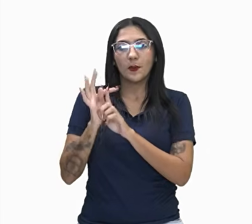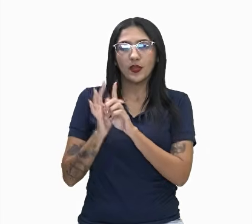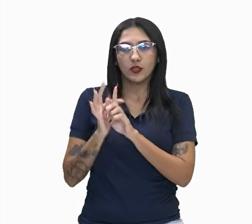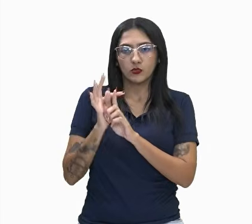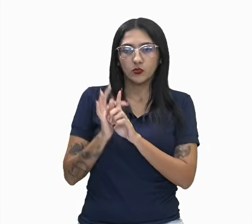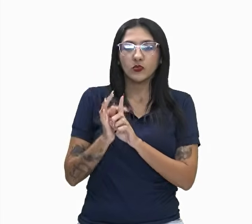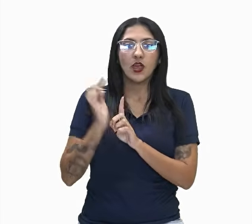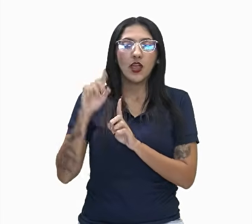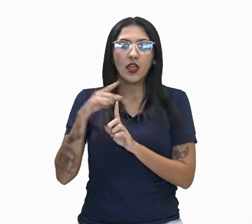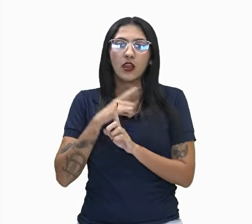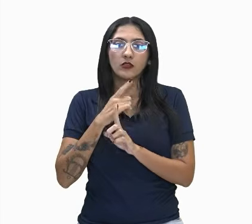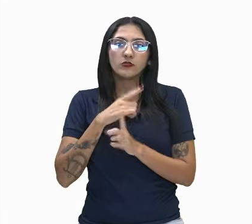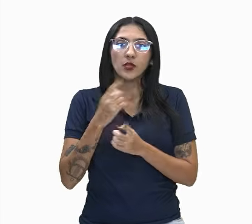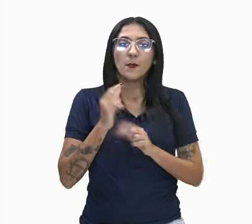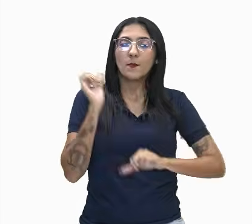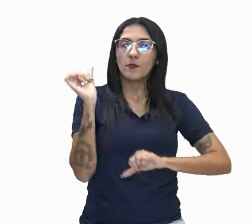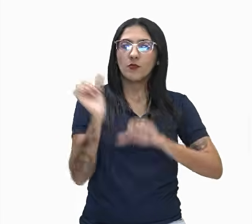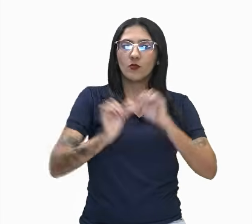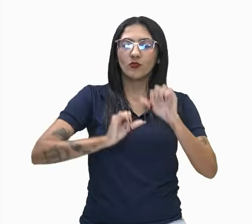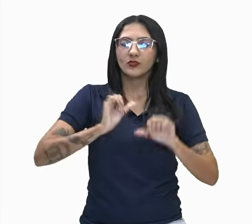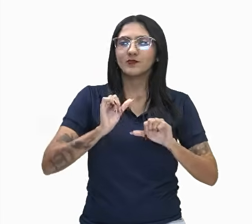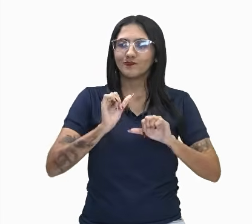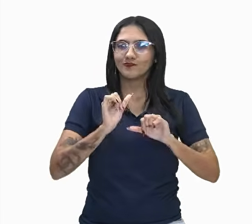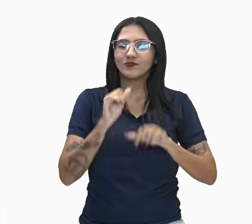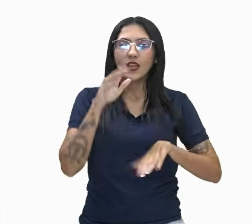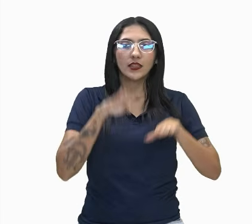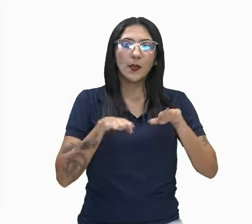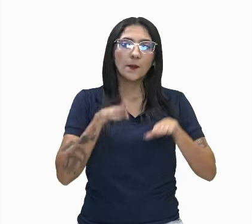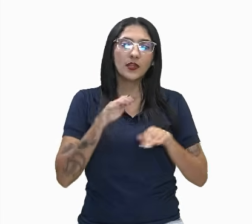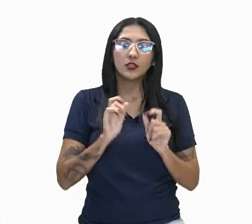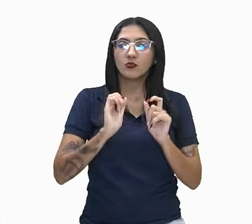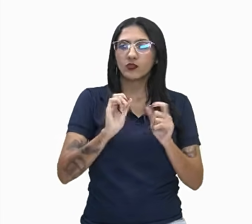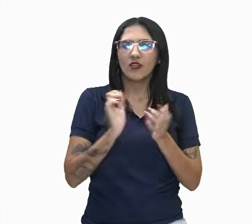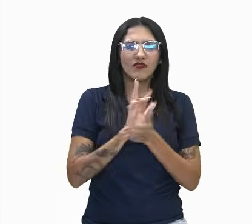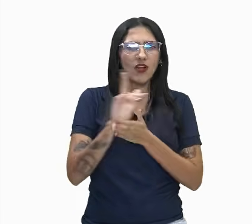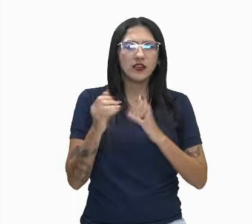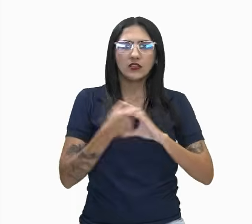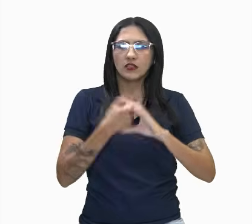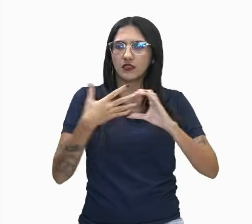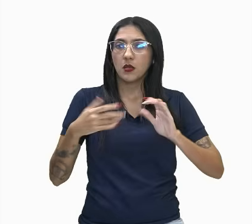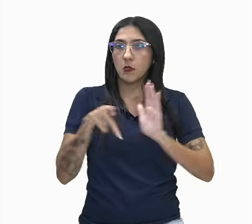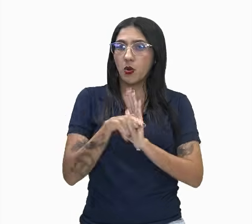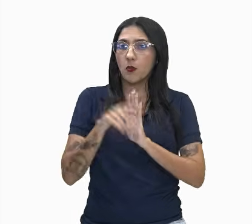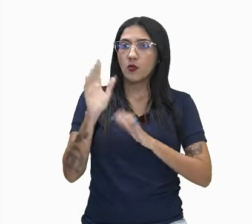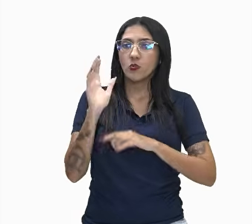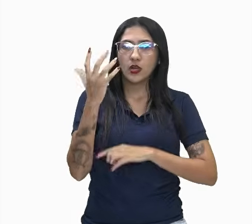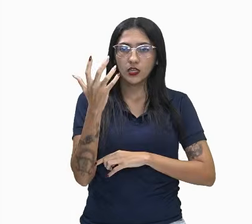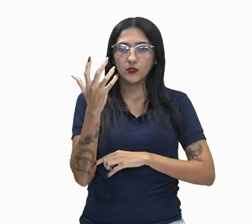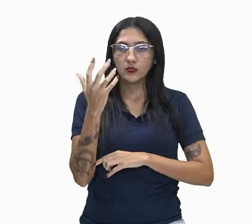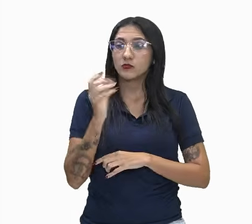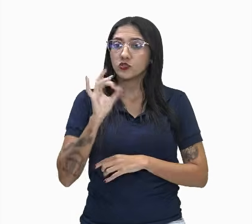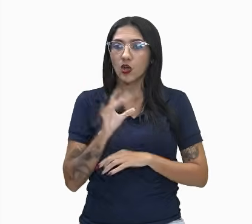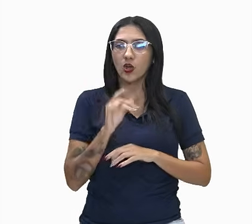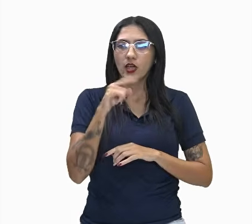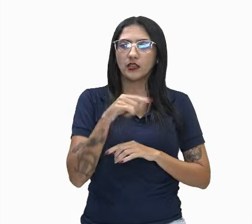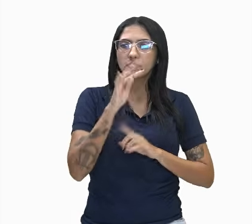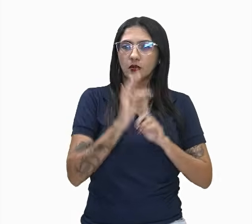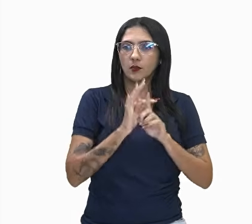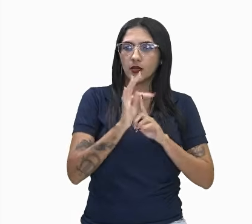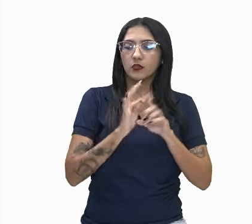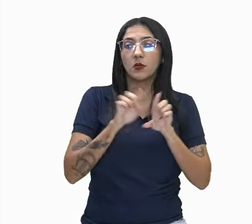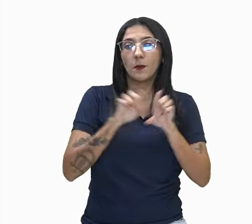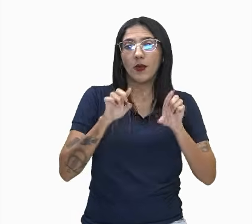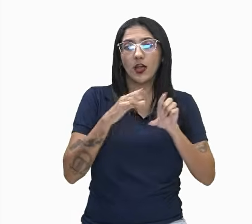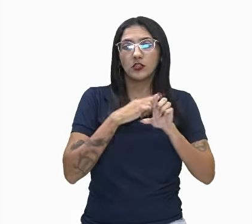aí a mudar, né, de acordo com vários elementos climáticos. Isso é só da temperatura, mas existe um outro